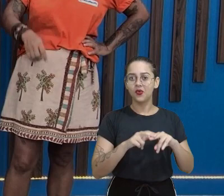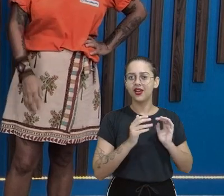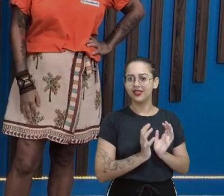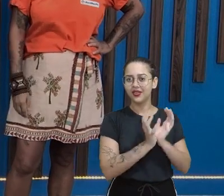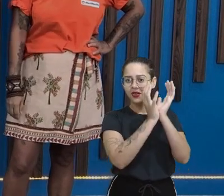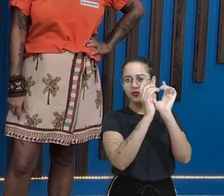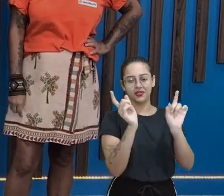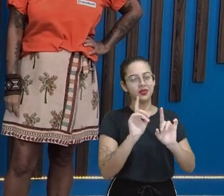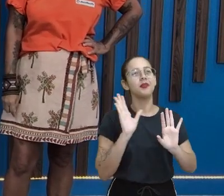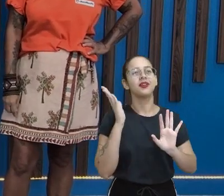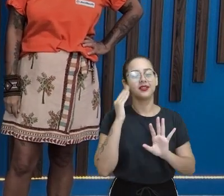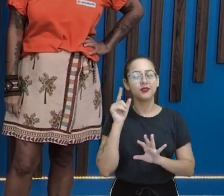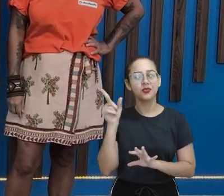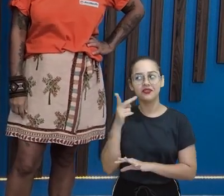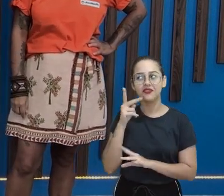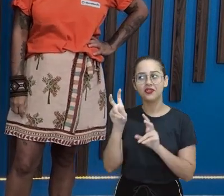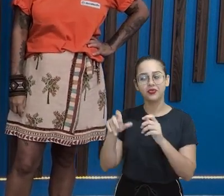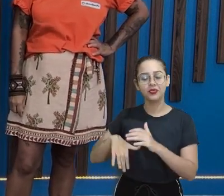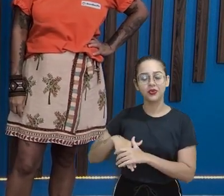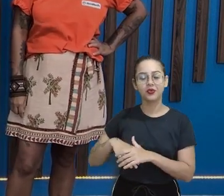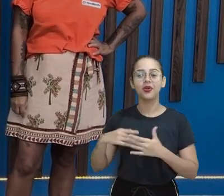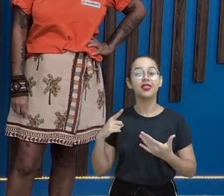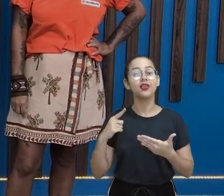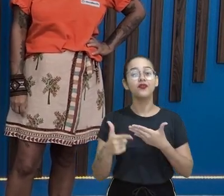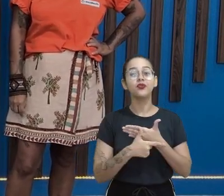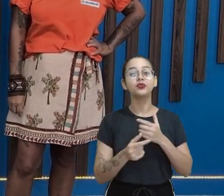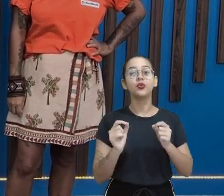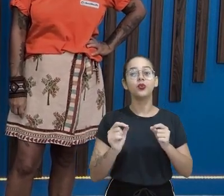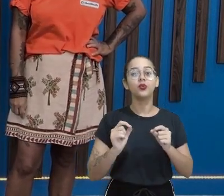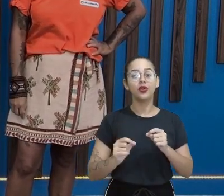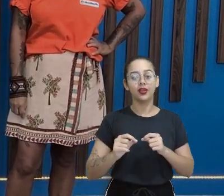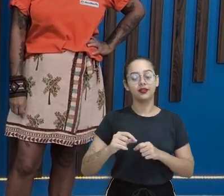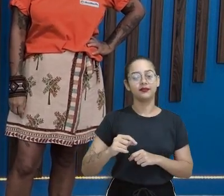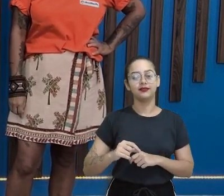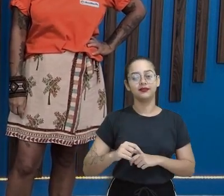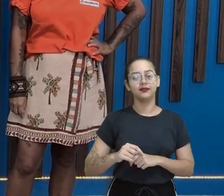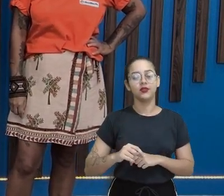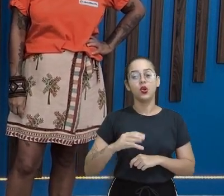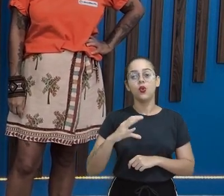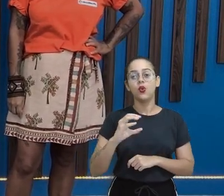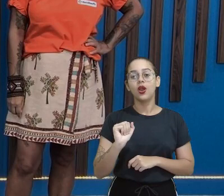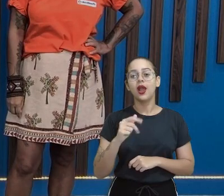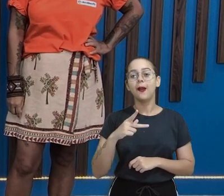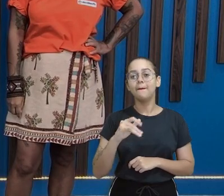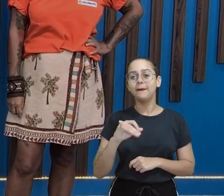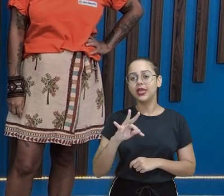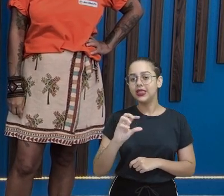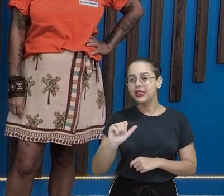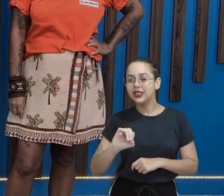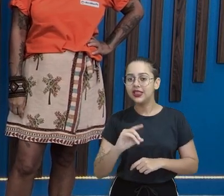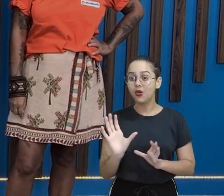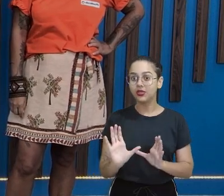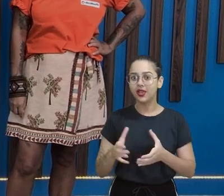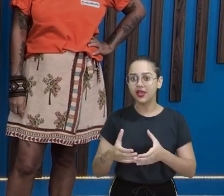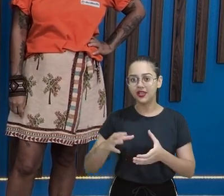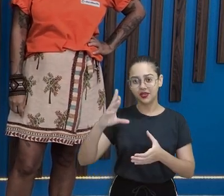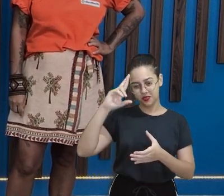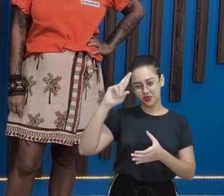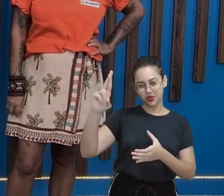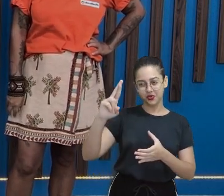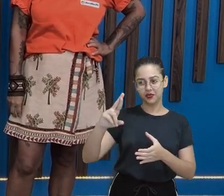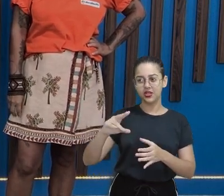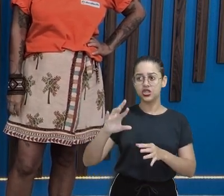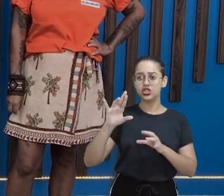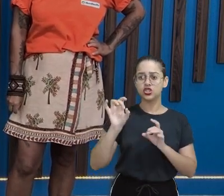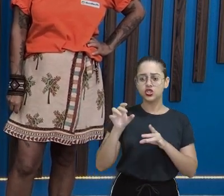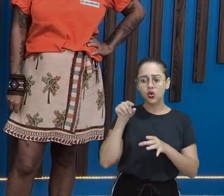mas sabia que ia falar. Mas vê, a gente tem uma função que é o capitão da equipe, mas nem sempre esse capitão nem sempre só o capitão é o